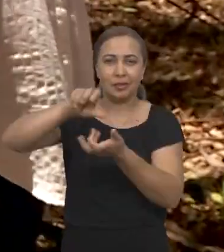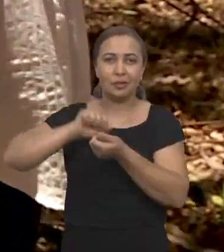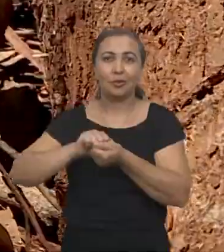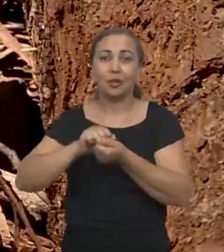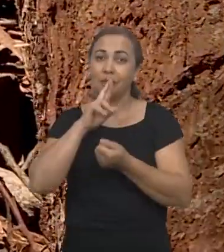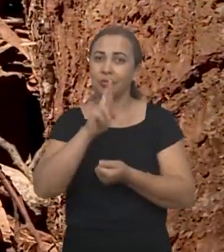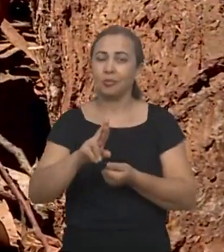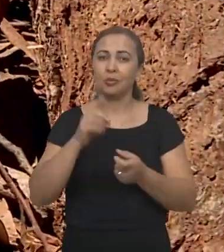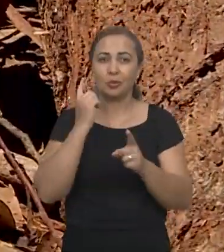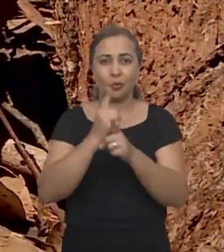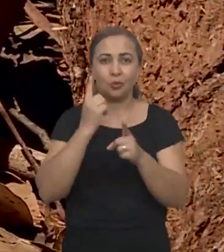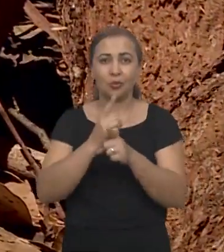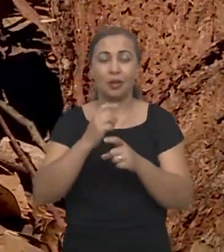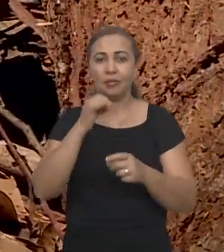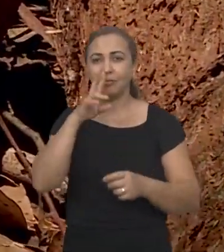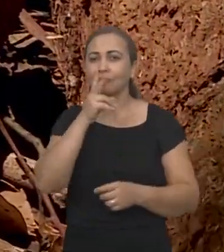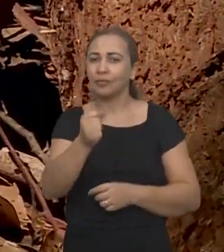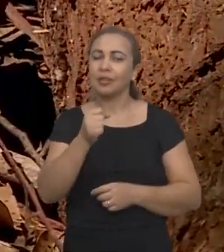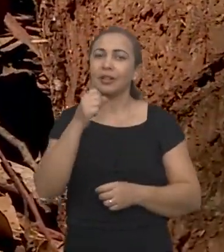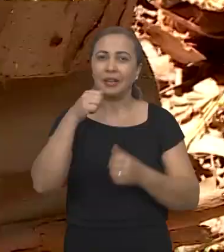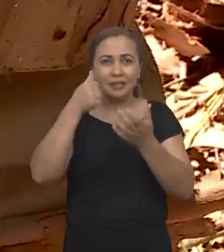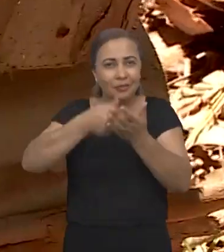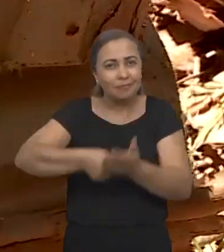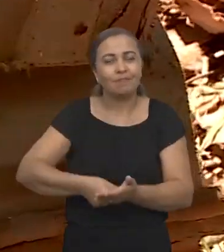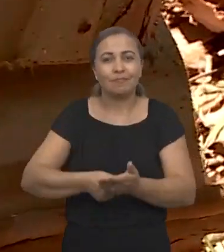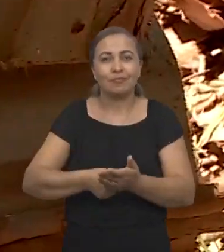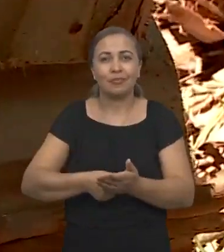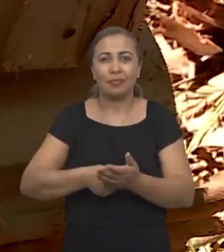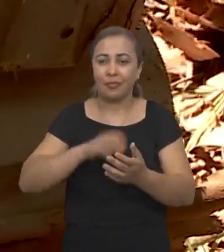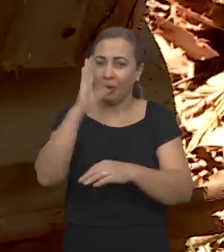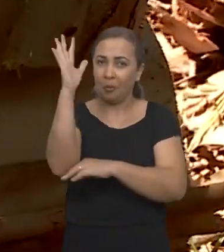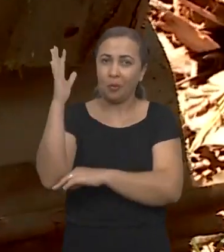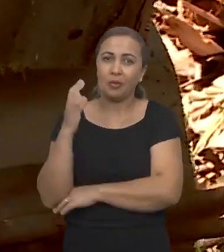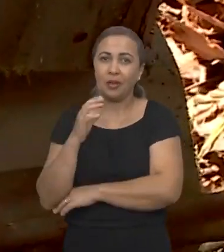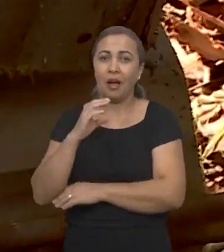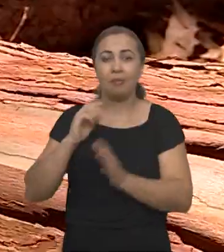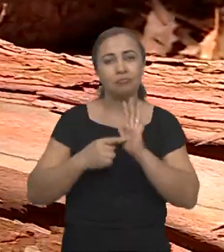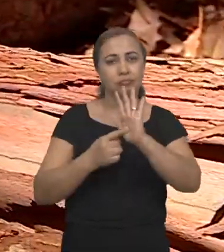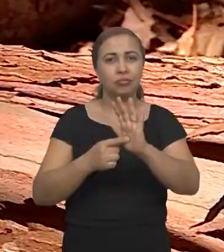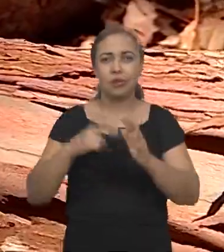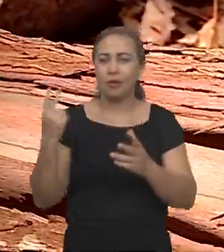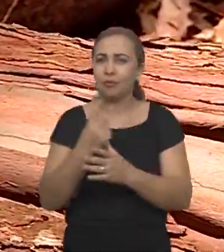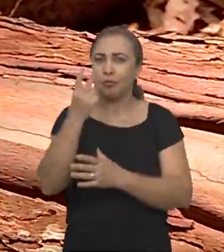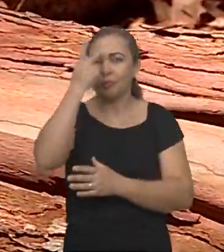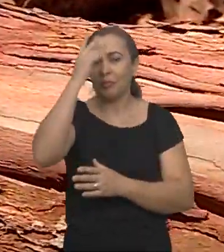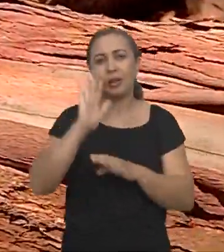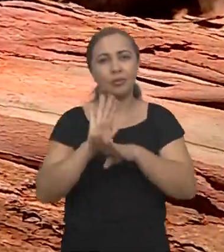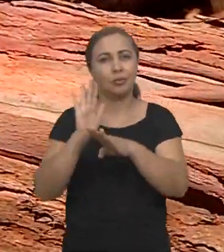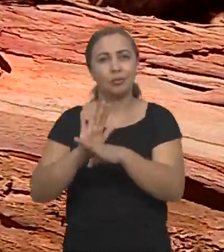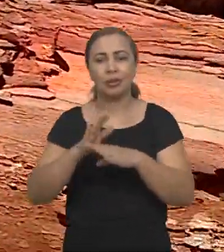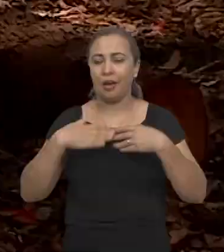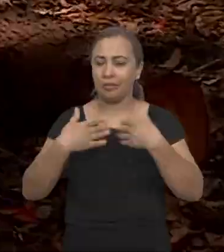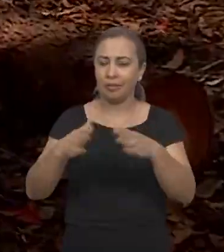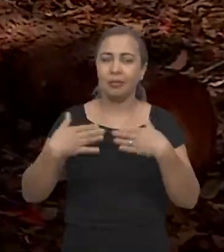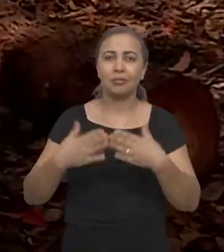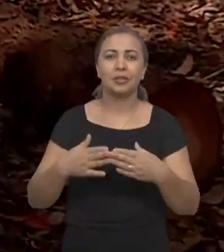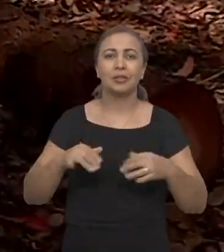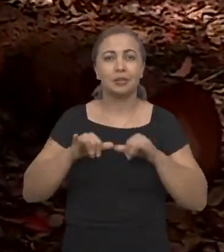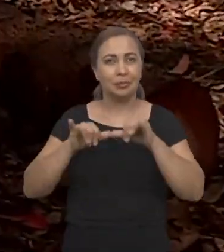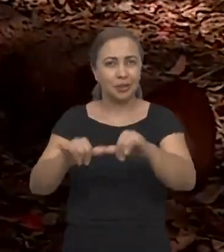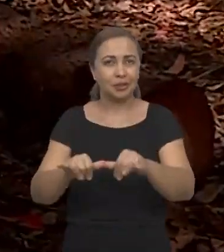aqui afirmam que esse processo de produção de madeira se mostra em volume suficiente para atender